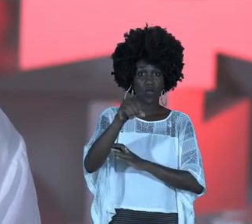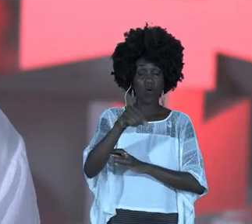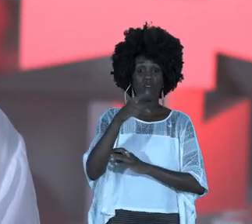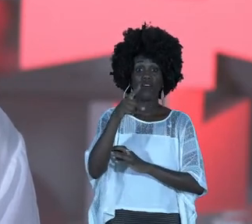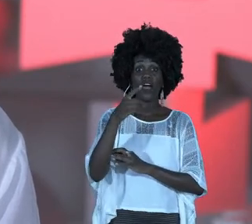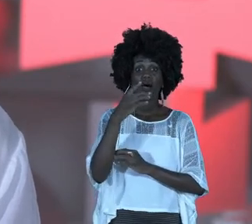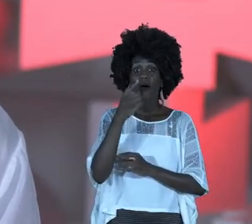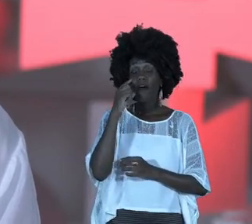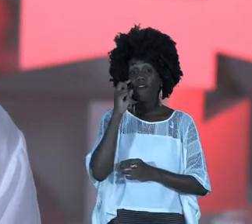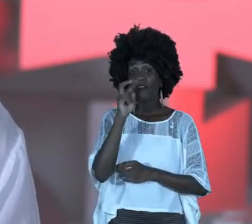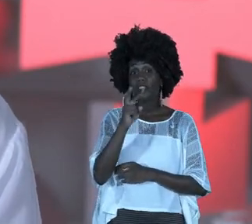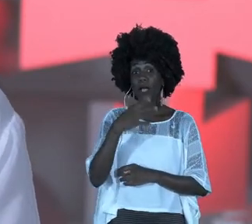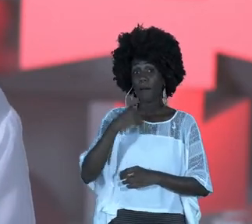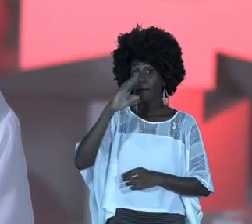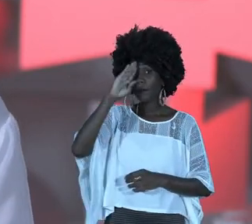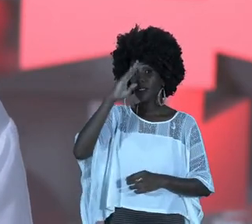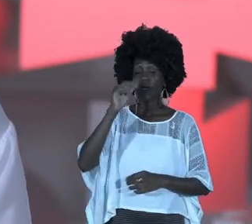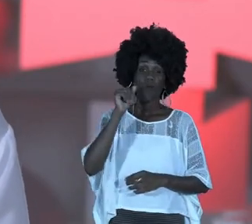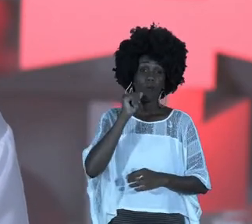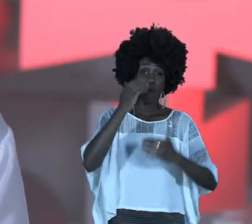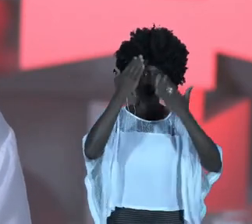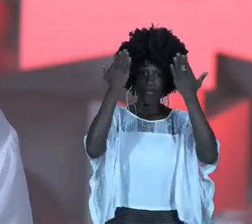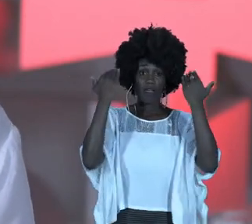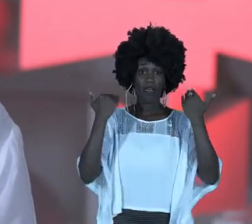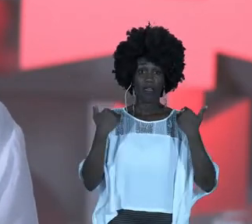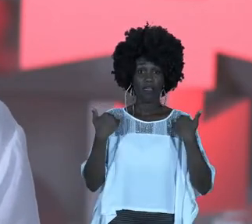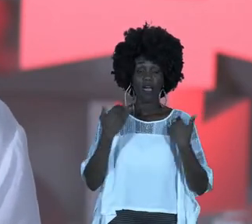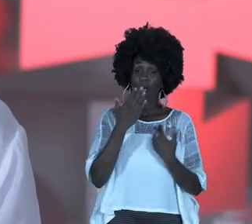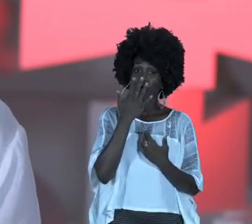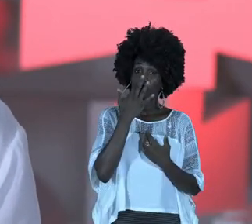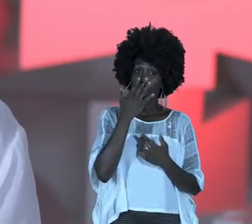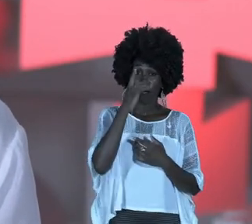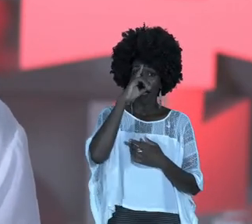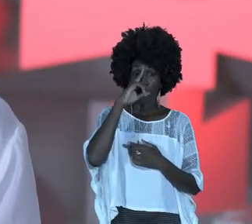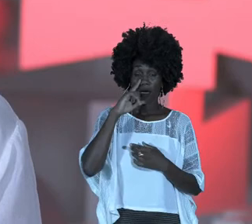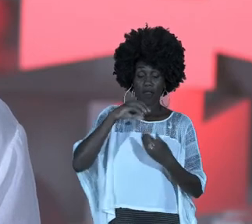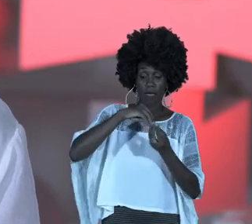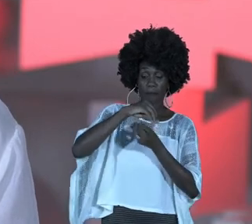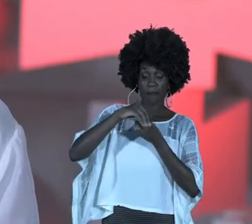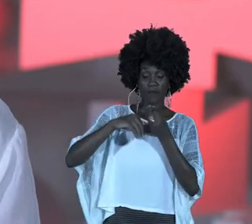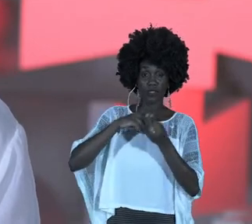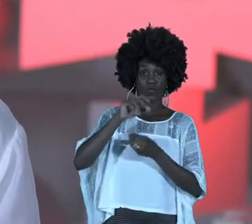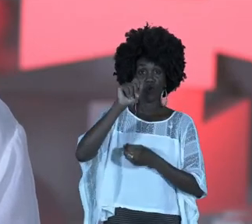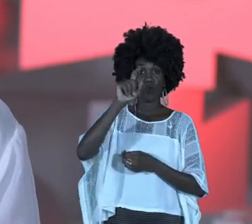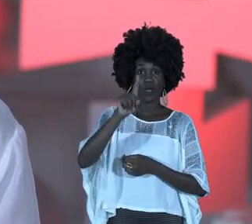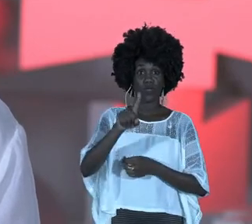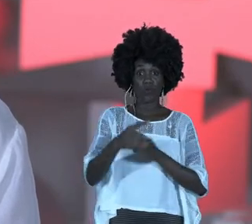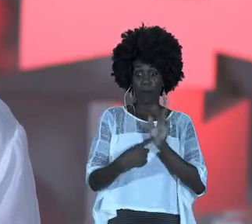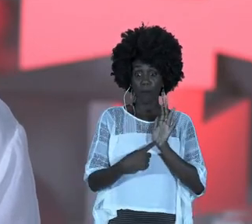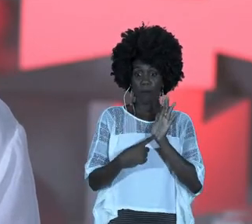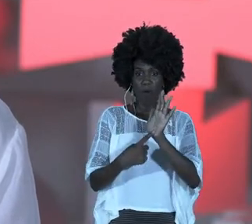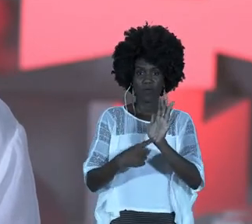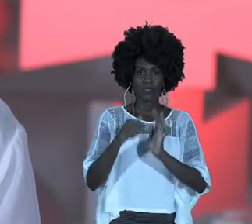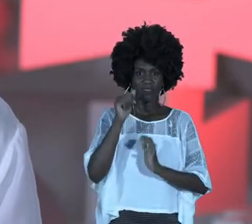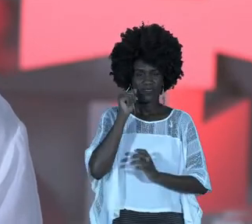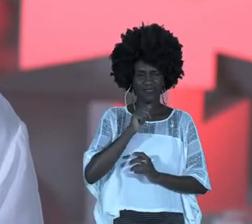cor amarela, que contrapõe com o azul e destaque para ela.